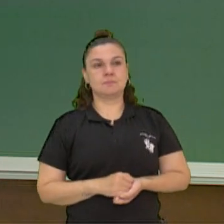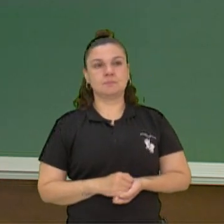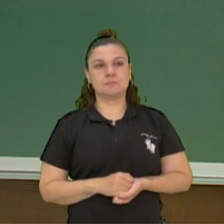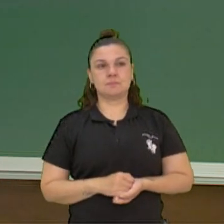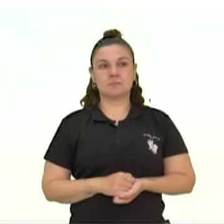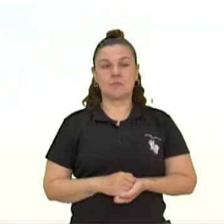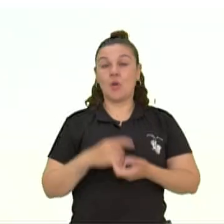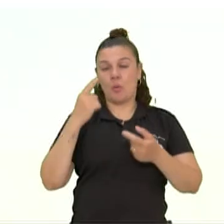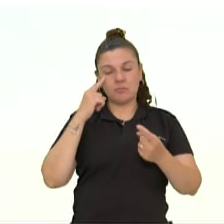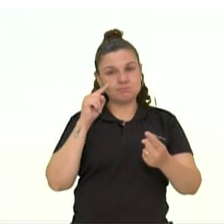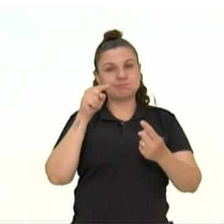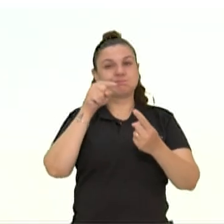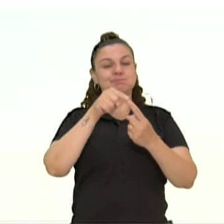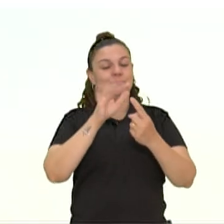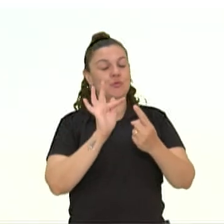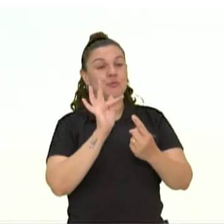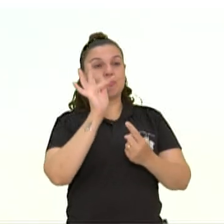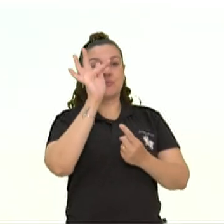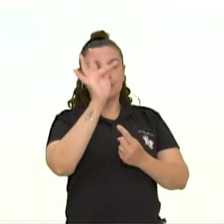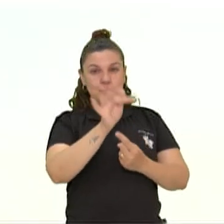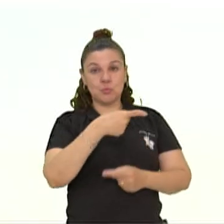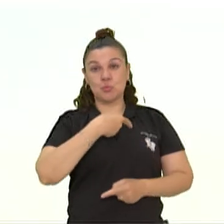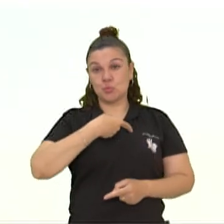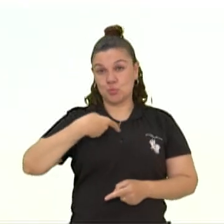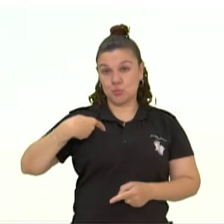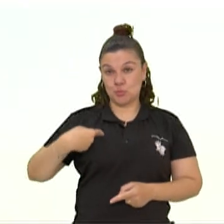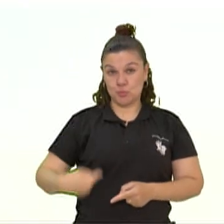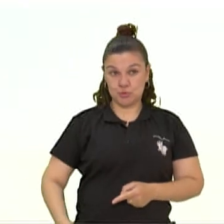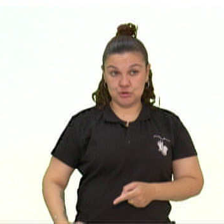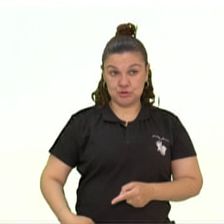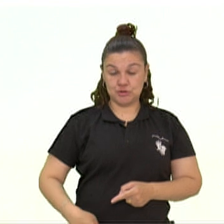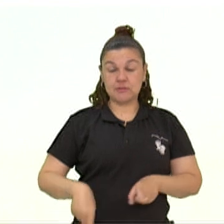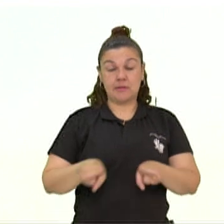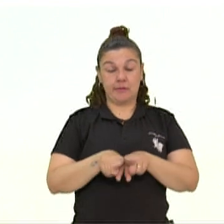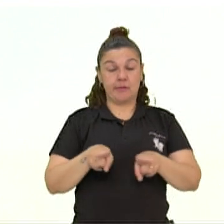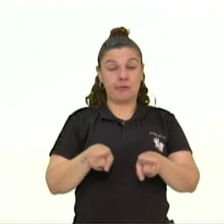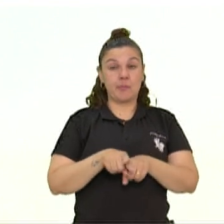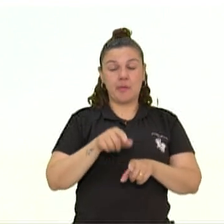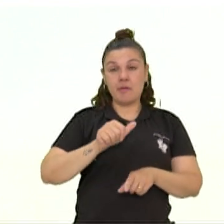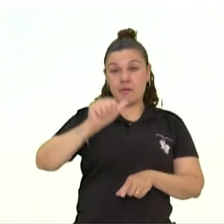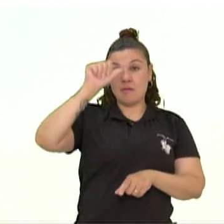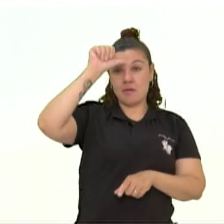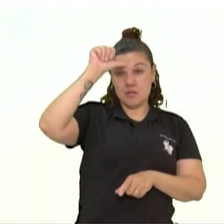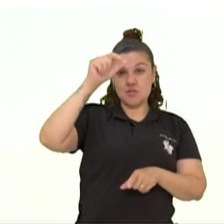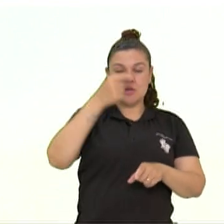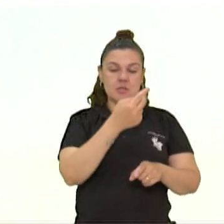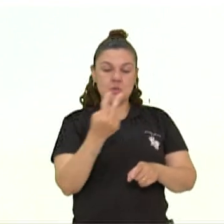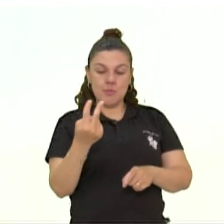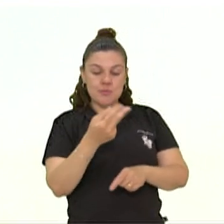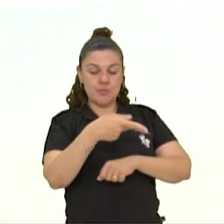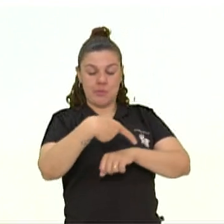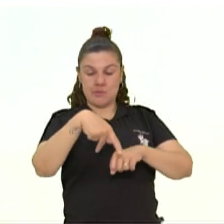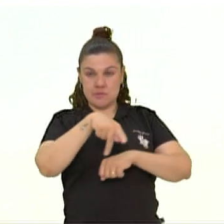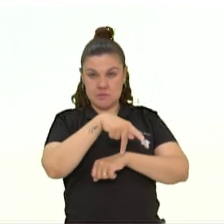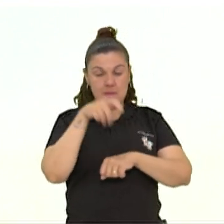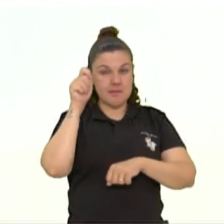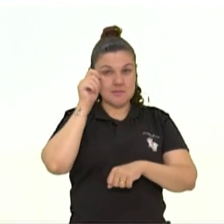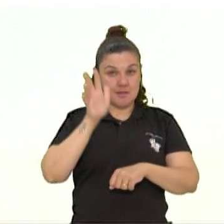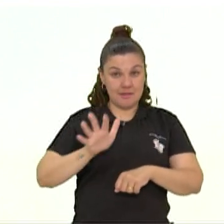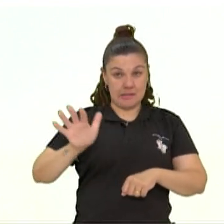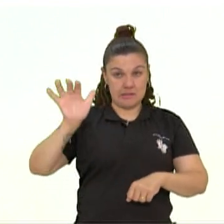As projeções também para a China e Índia, esses 2 países asiáticos que têm a maior concentração populacional do